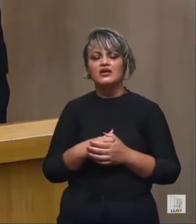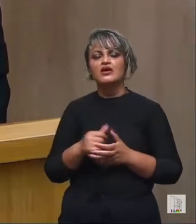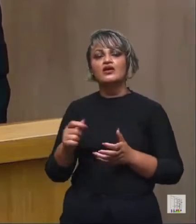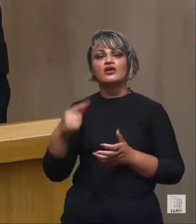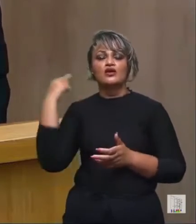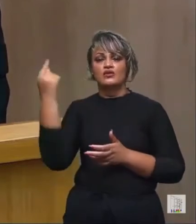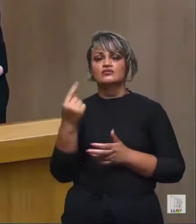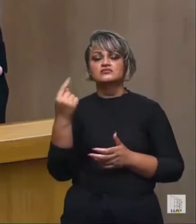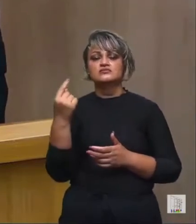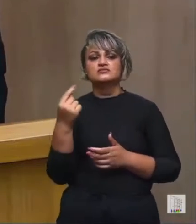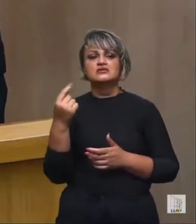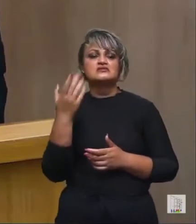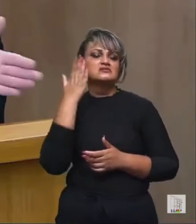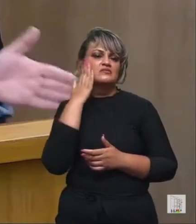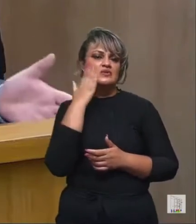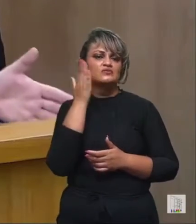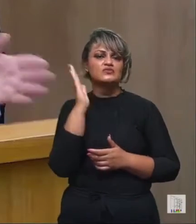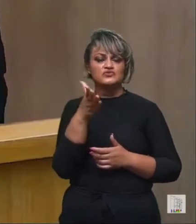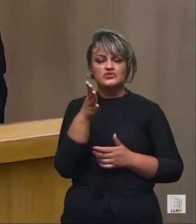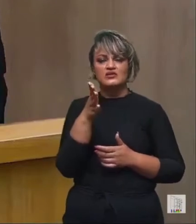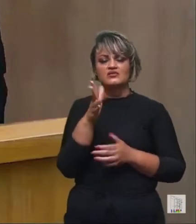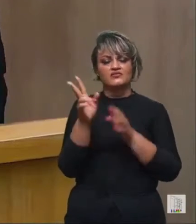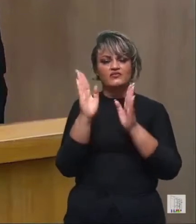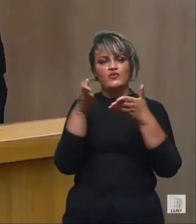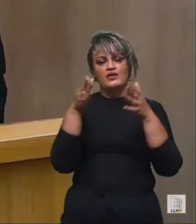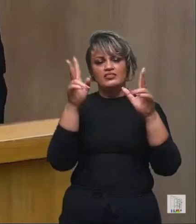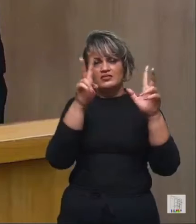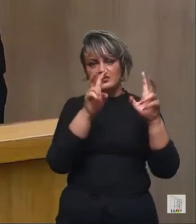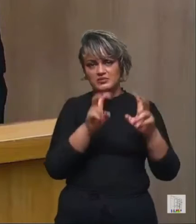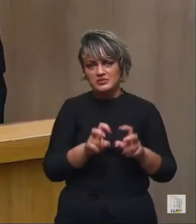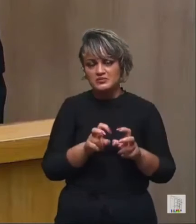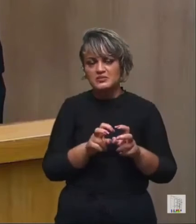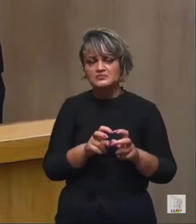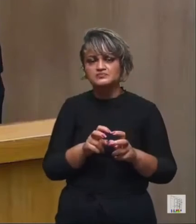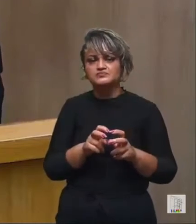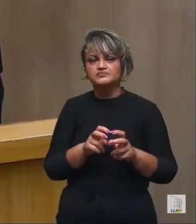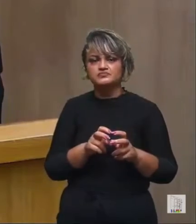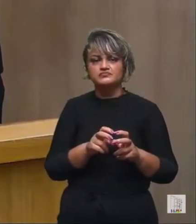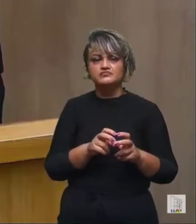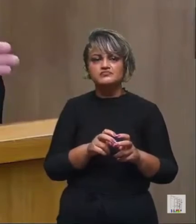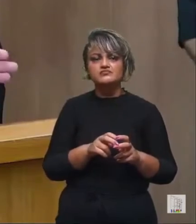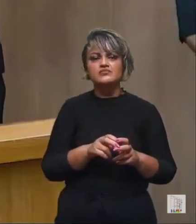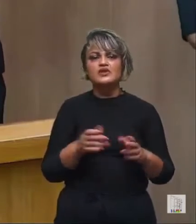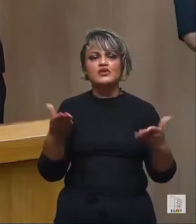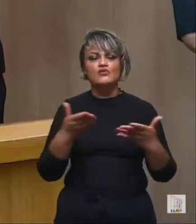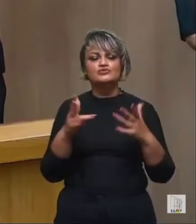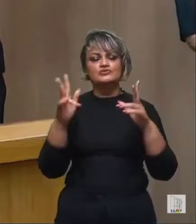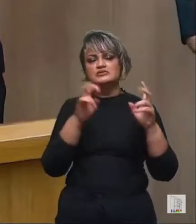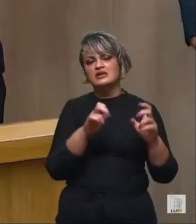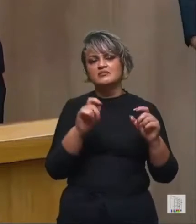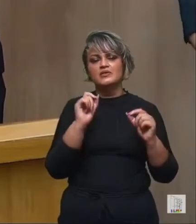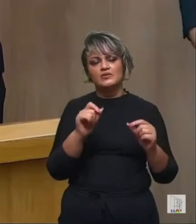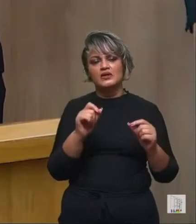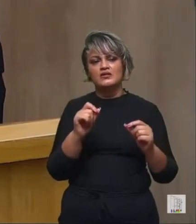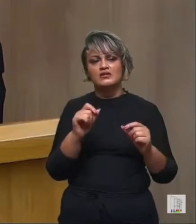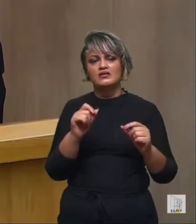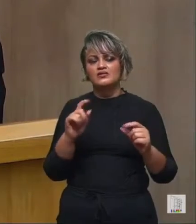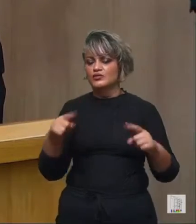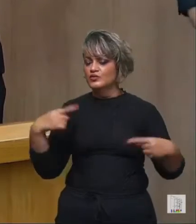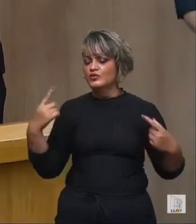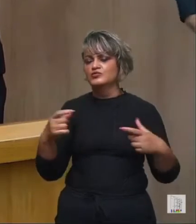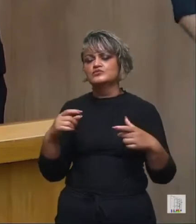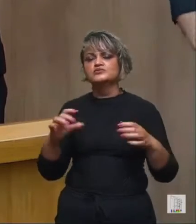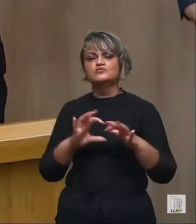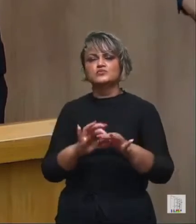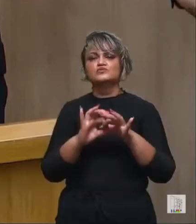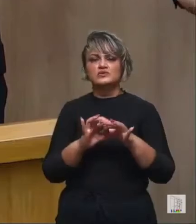reunimos parcialmente nestas temáticas e quero dizer que é muito mais o que nos une do que nos separa, que só nos une.